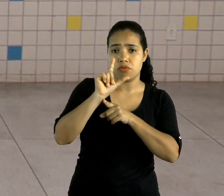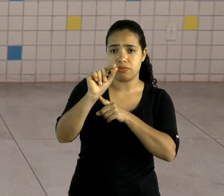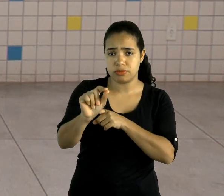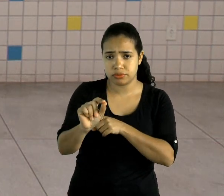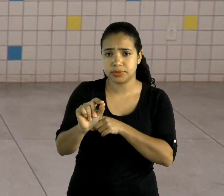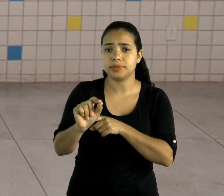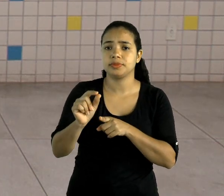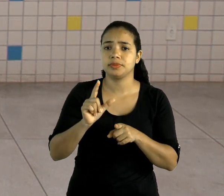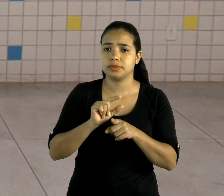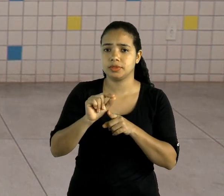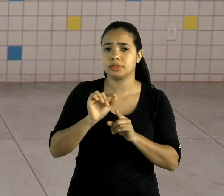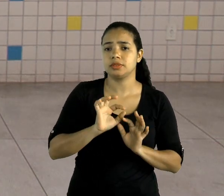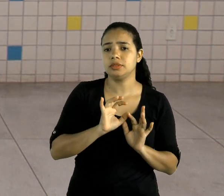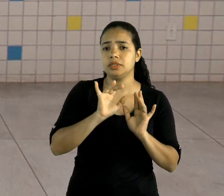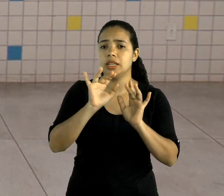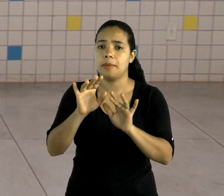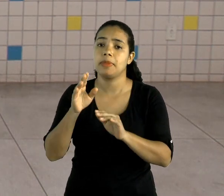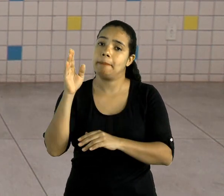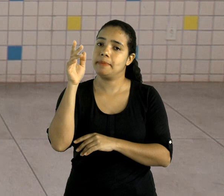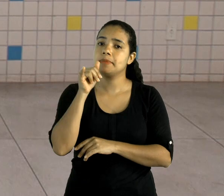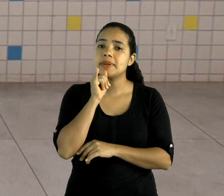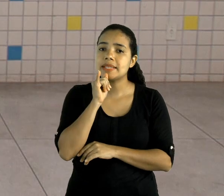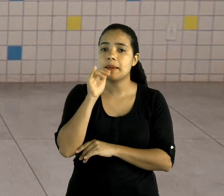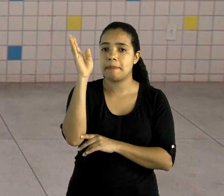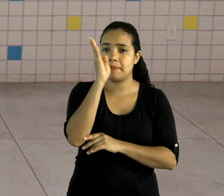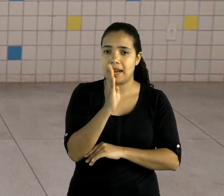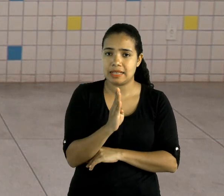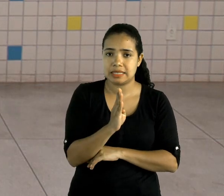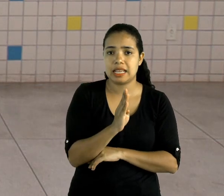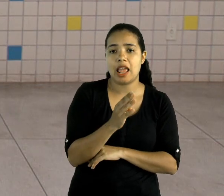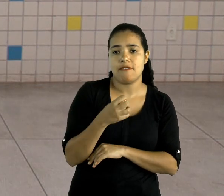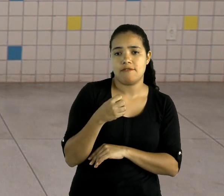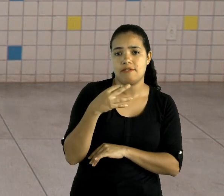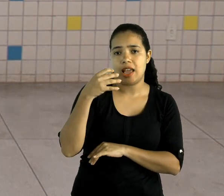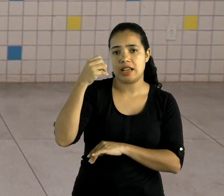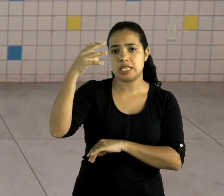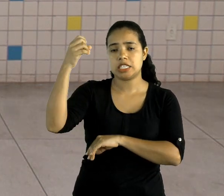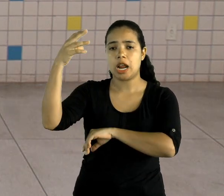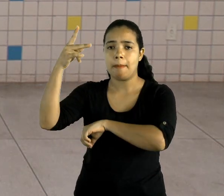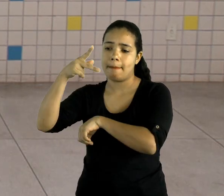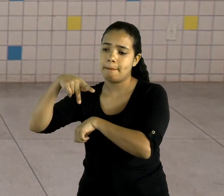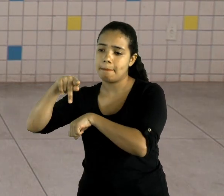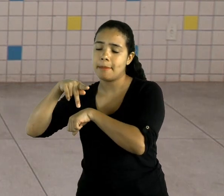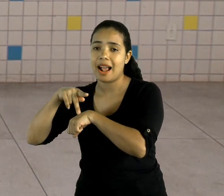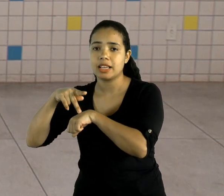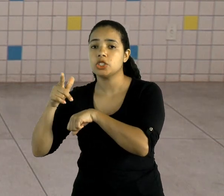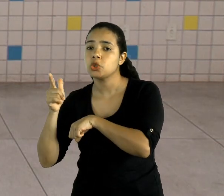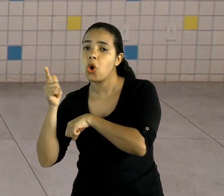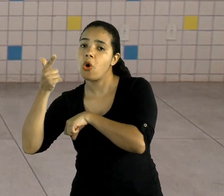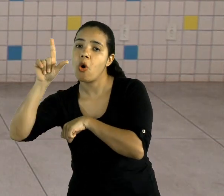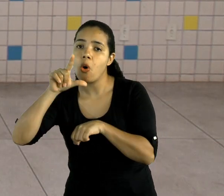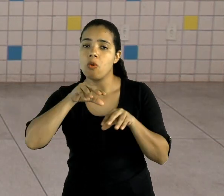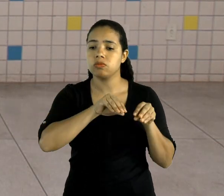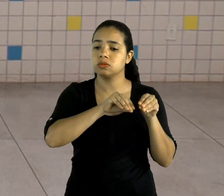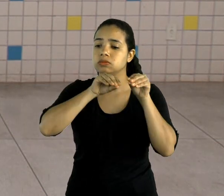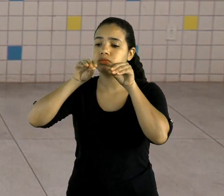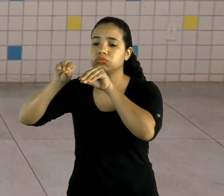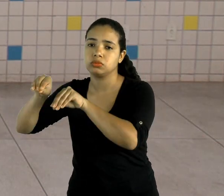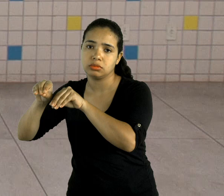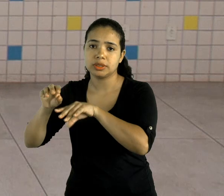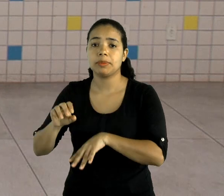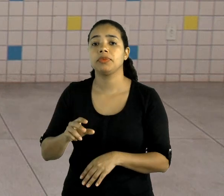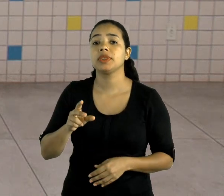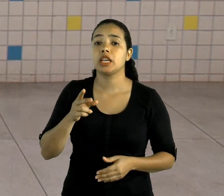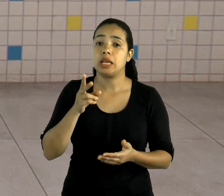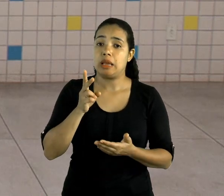O movimento que, por exemplo, um brasileiro faz ao sair do país e ir para um outro país. Mesmo que uma pessoa que